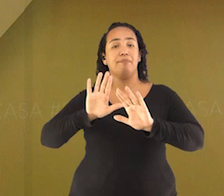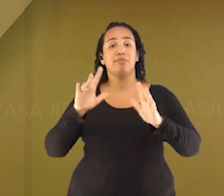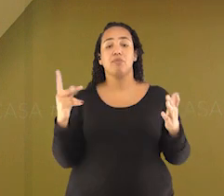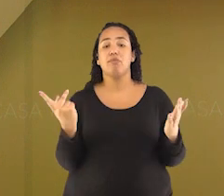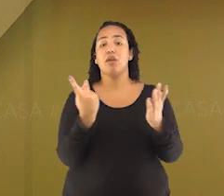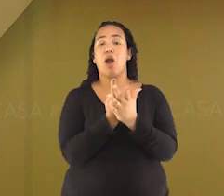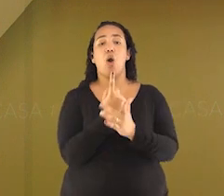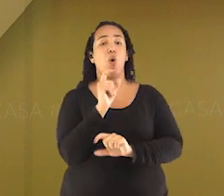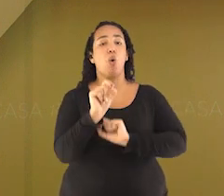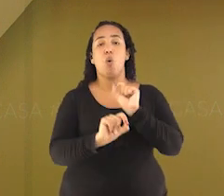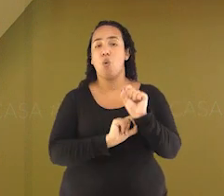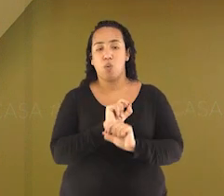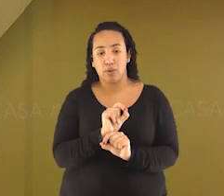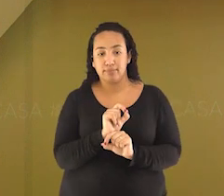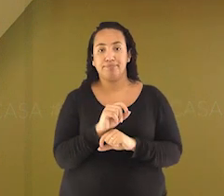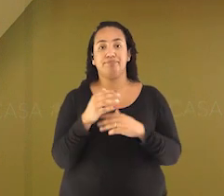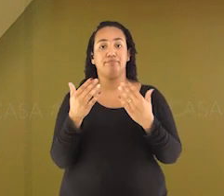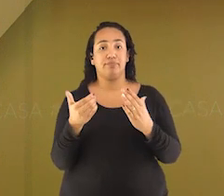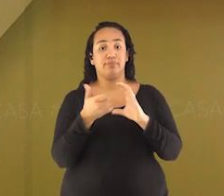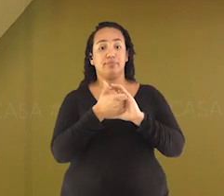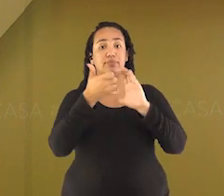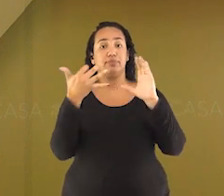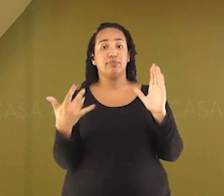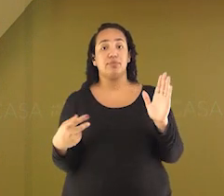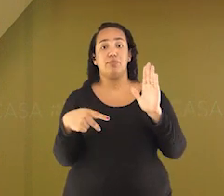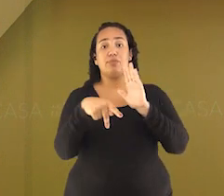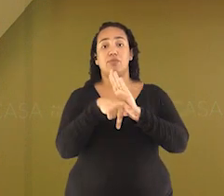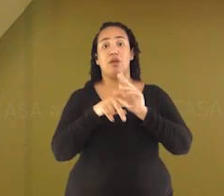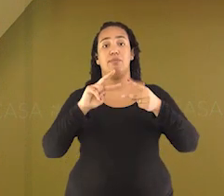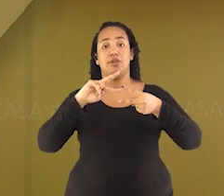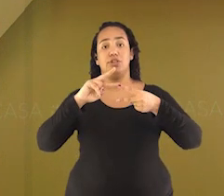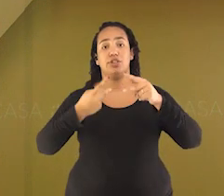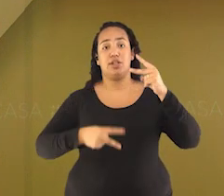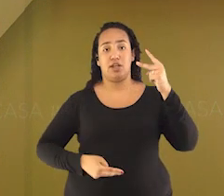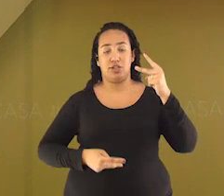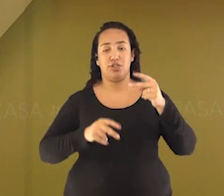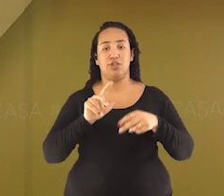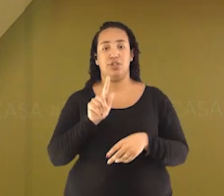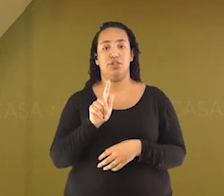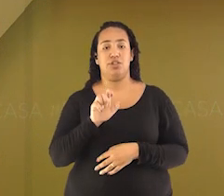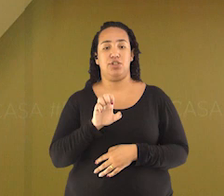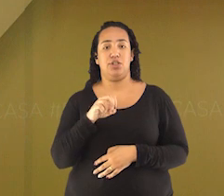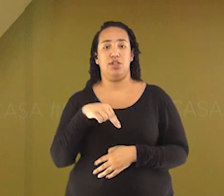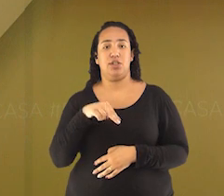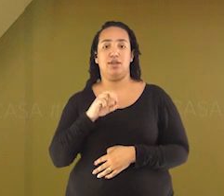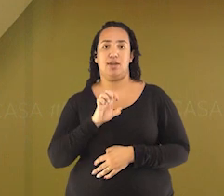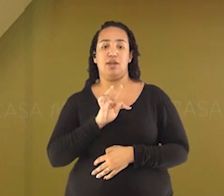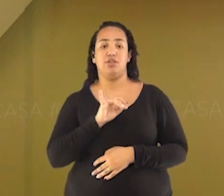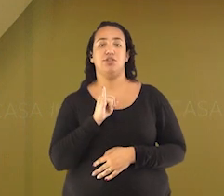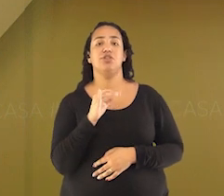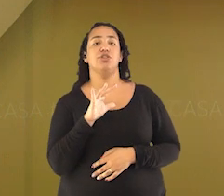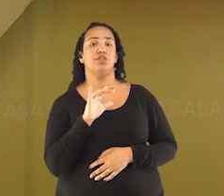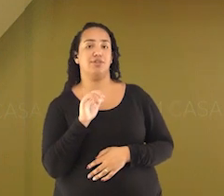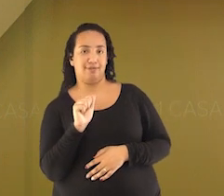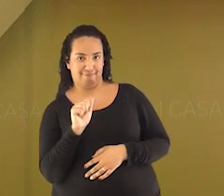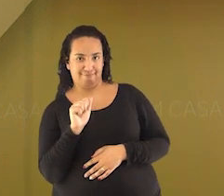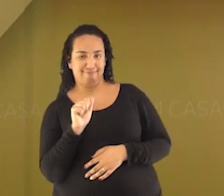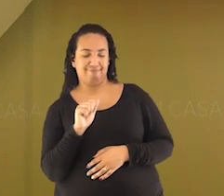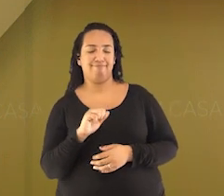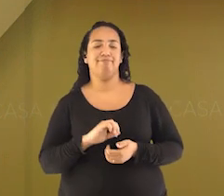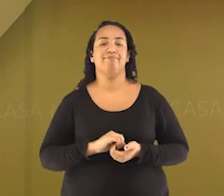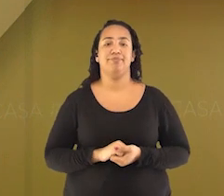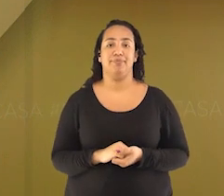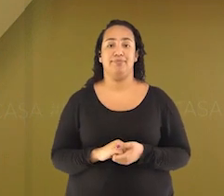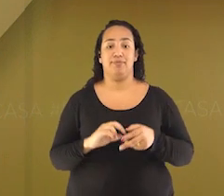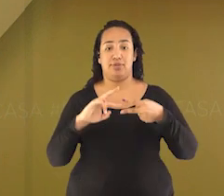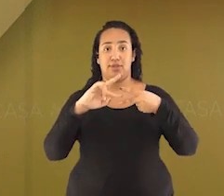Essas características, gente, são transmitidas geneticamente. E o que isso quer dizer? Significa que são informações passadas por nosso